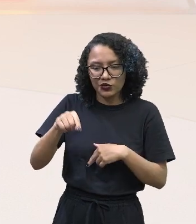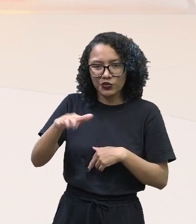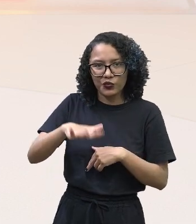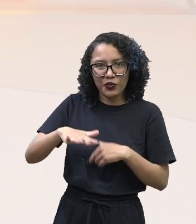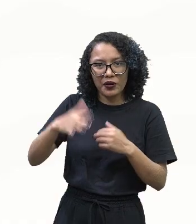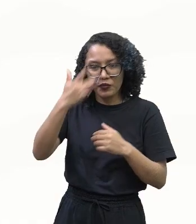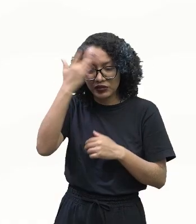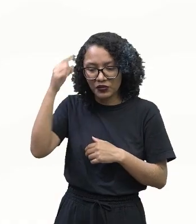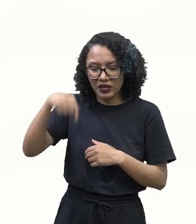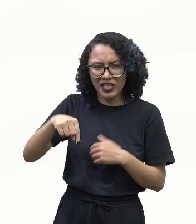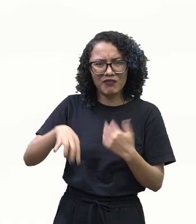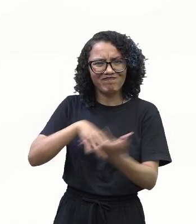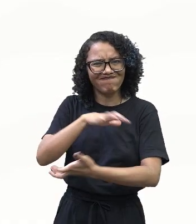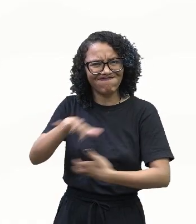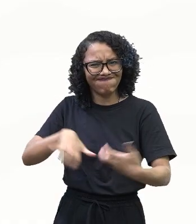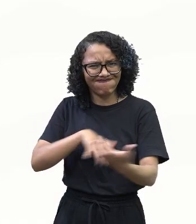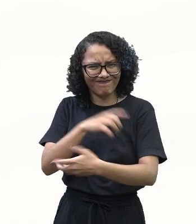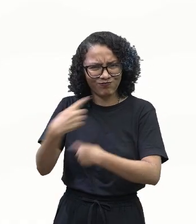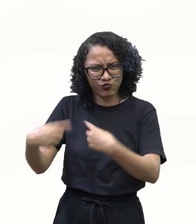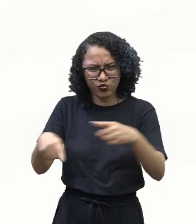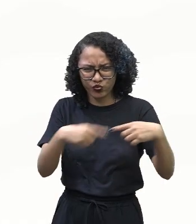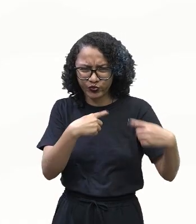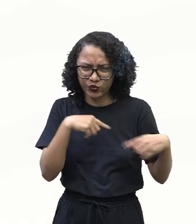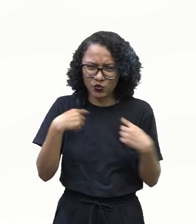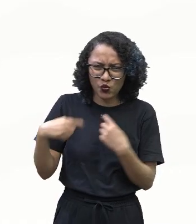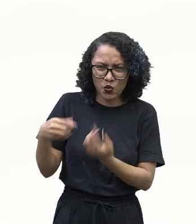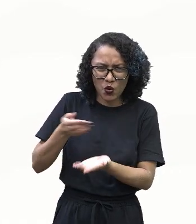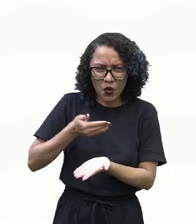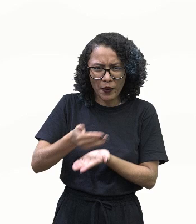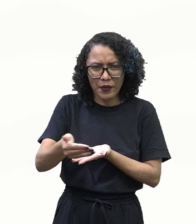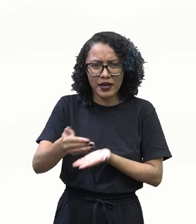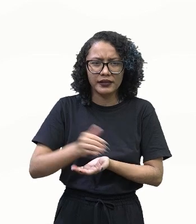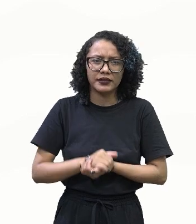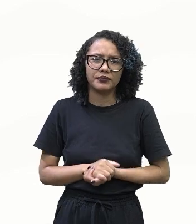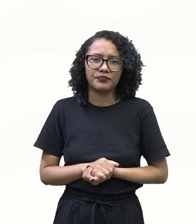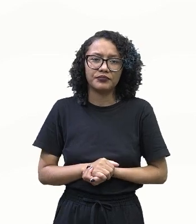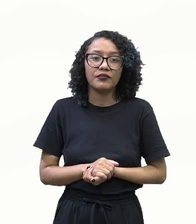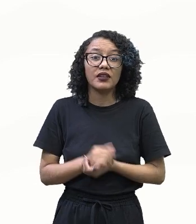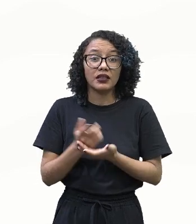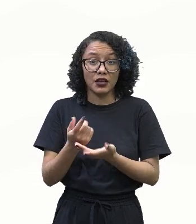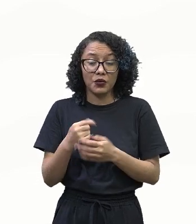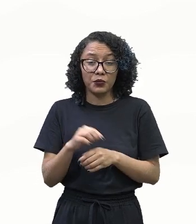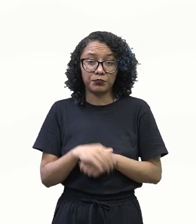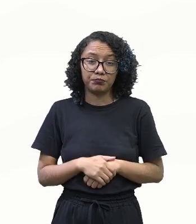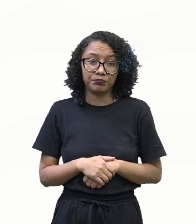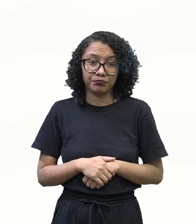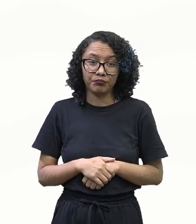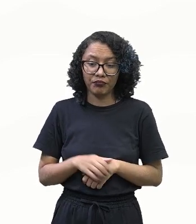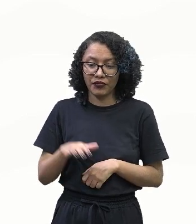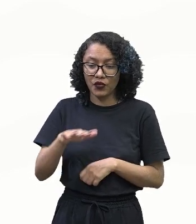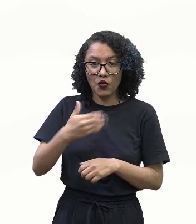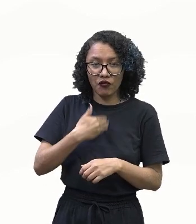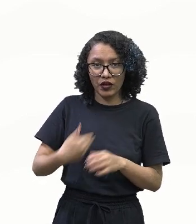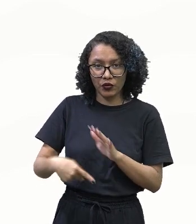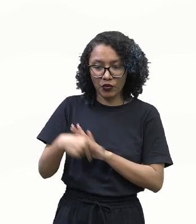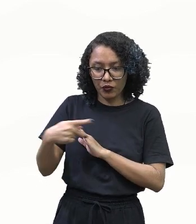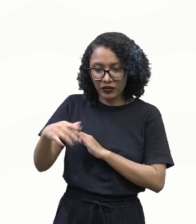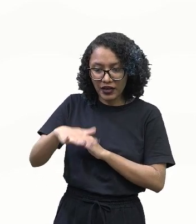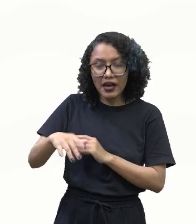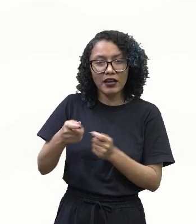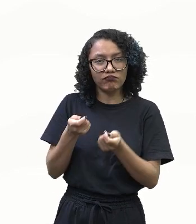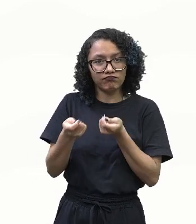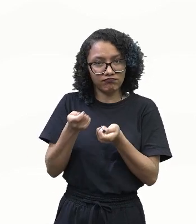para a nossa cartela, os cabanos conseguiram controlar o governo provincial por um tempo, mas